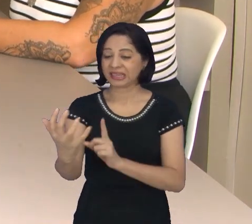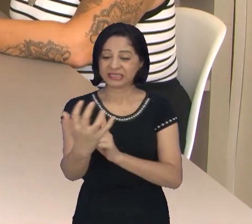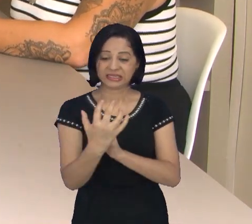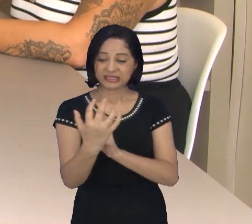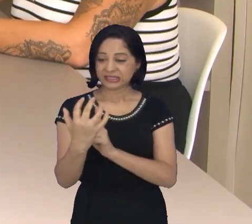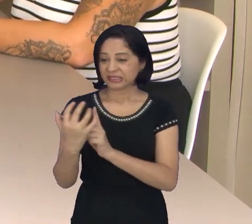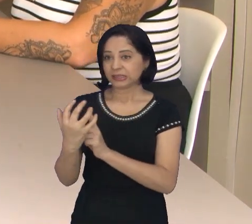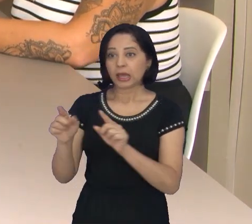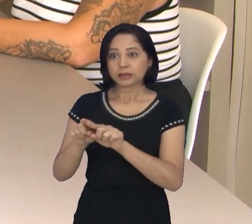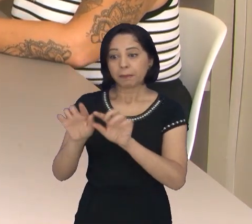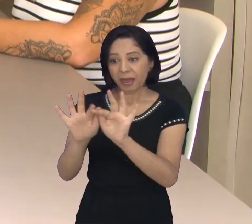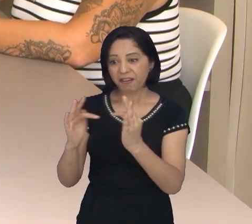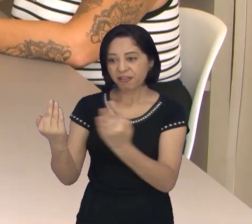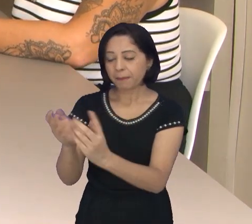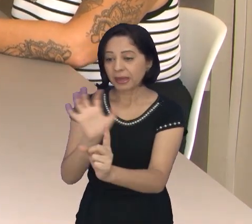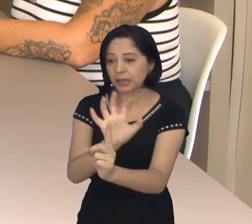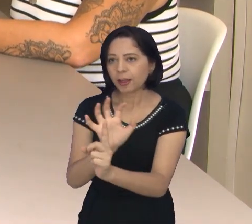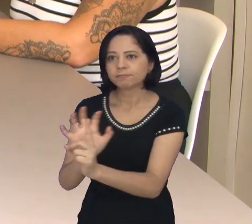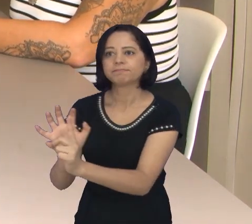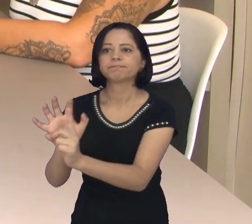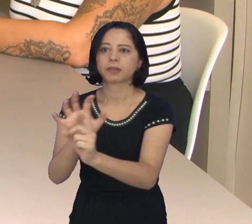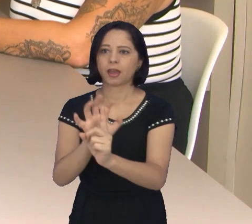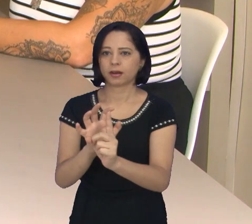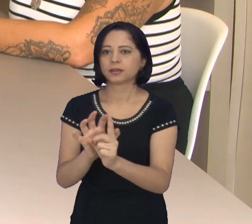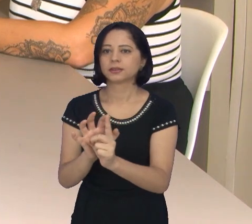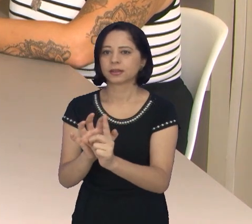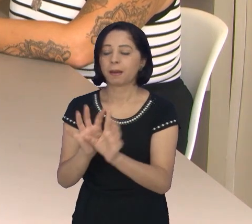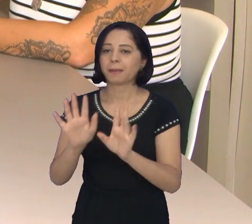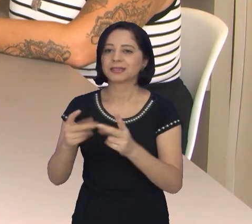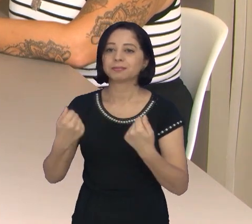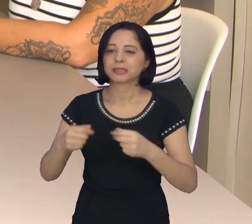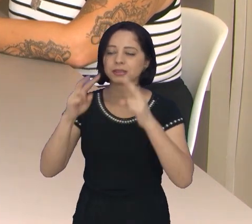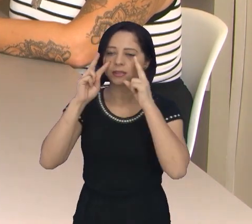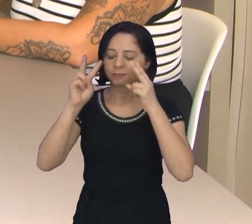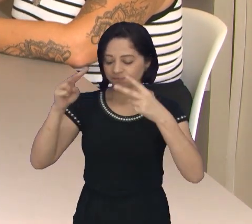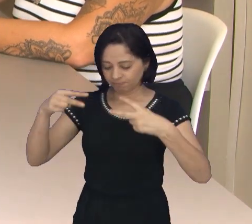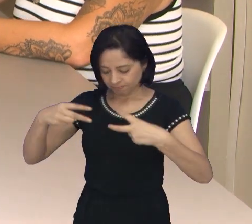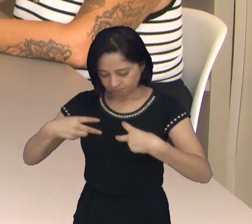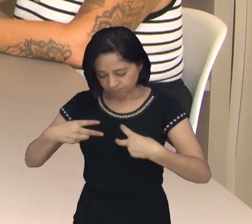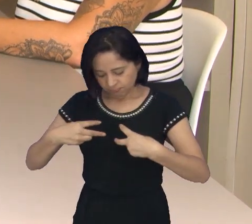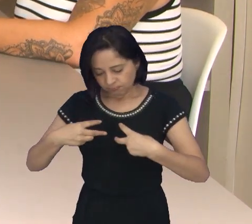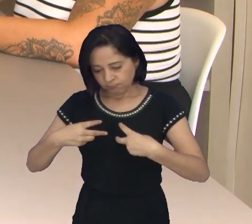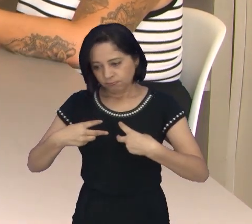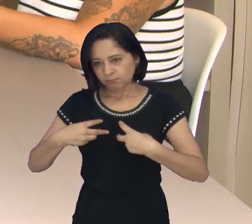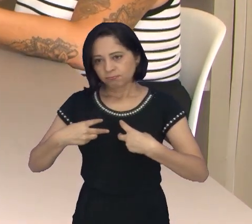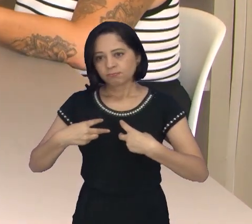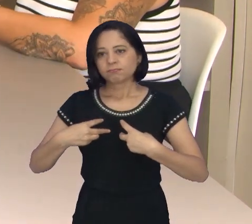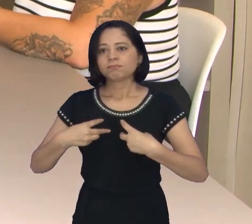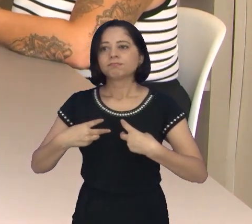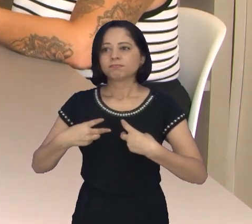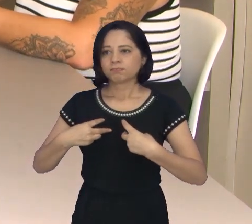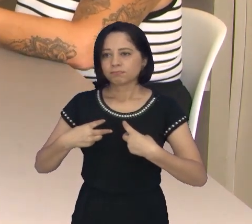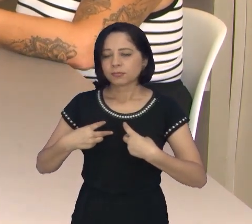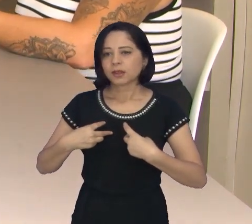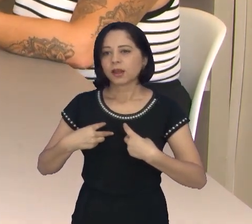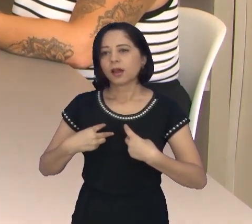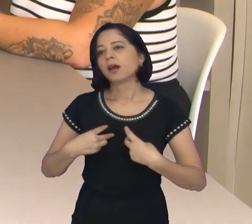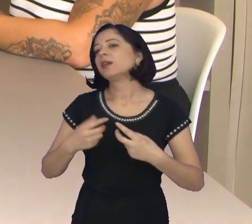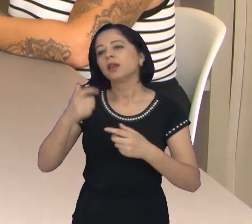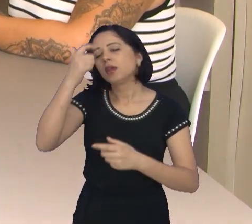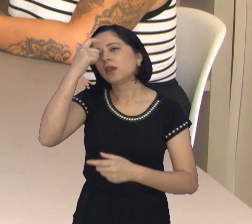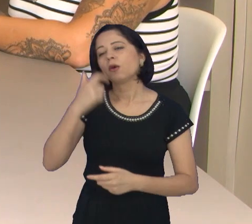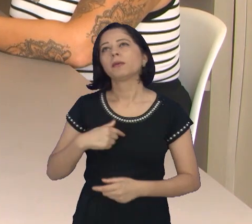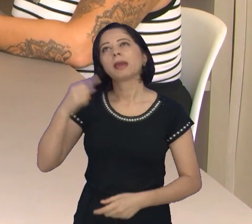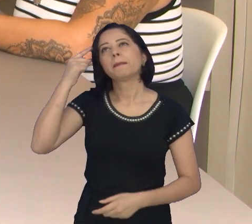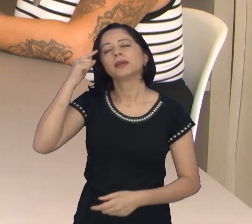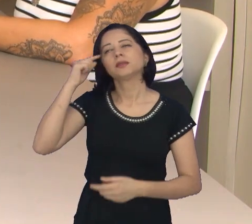família, porém é um momento de olhar para si mesma. Então eu já fui mais para esse caminho, o momento de olhar